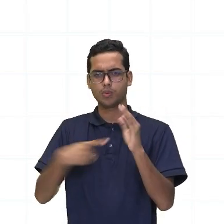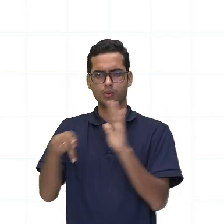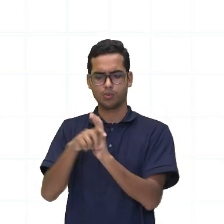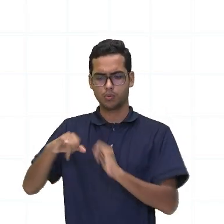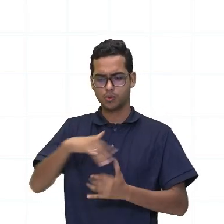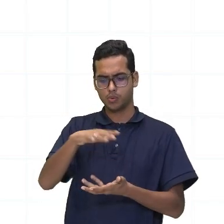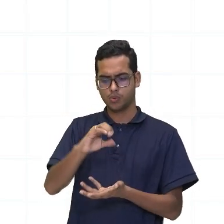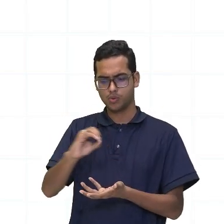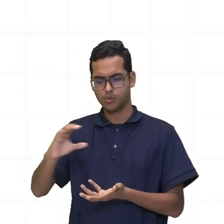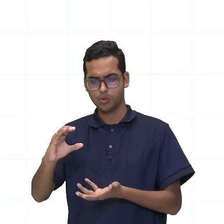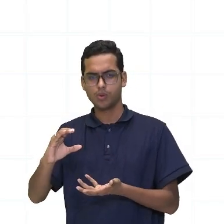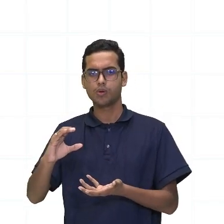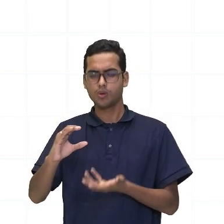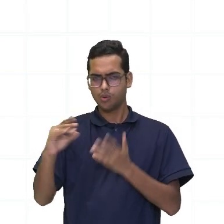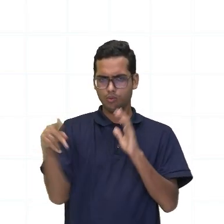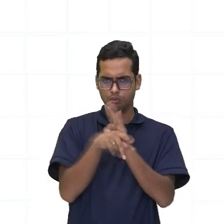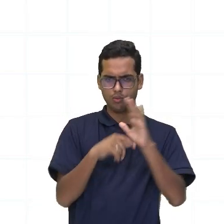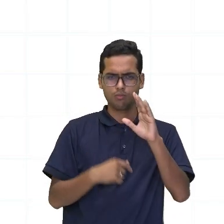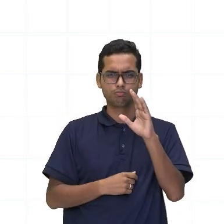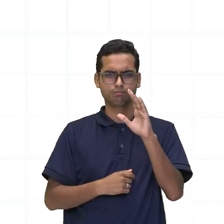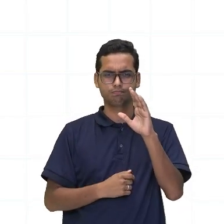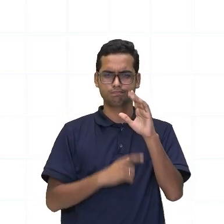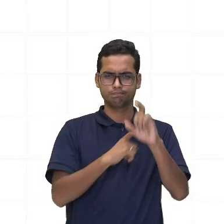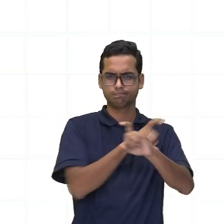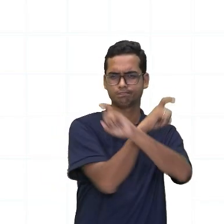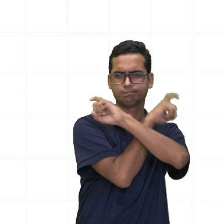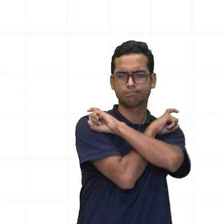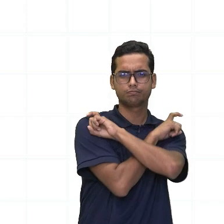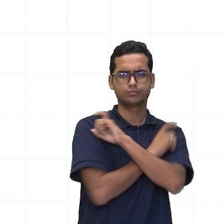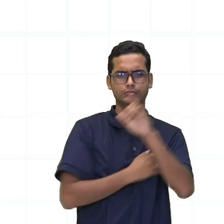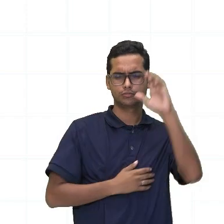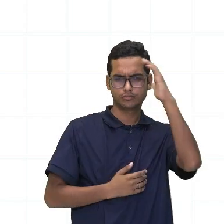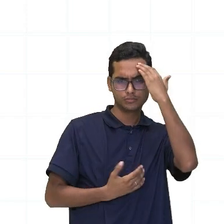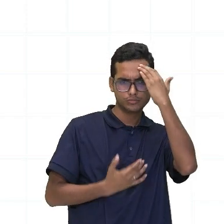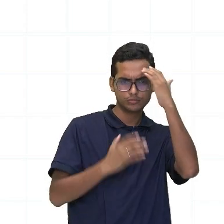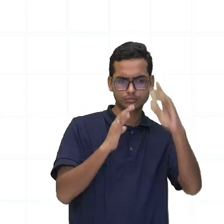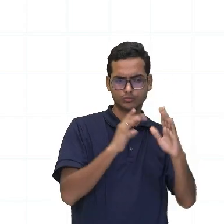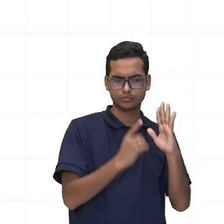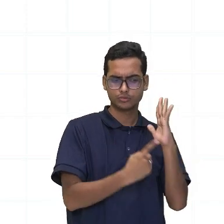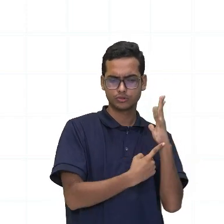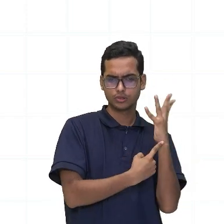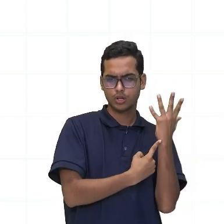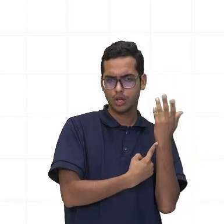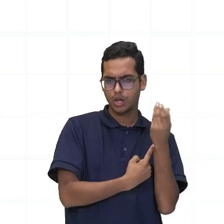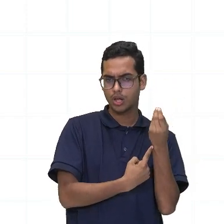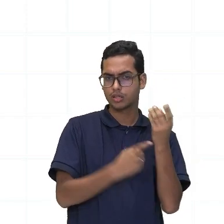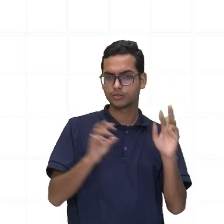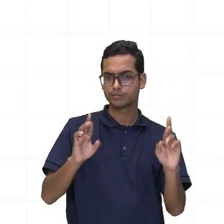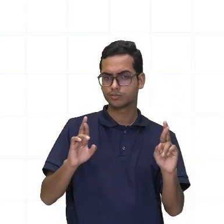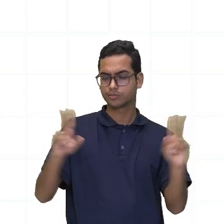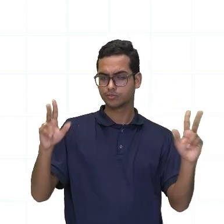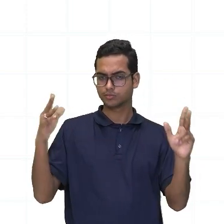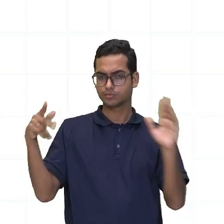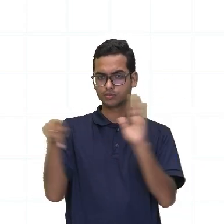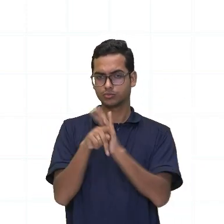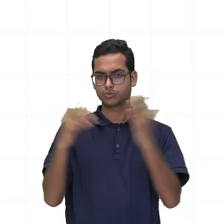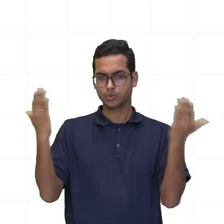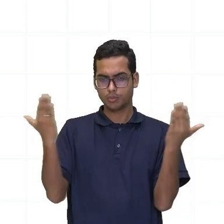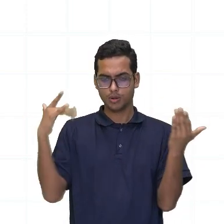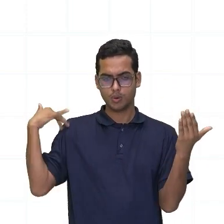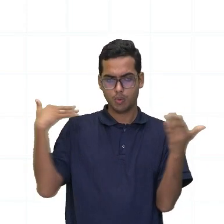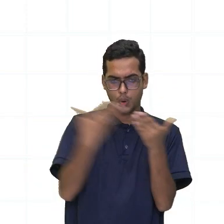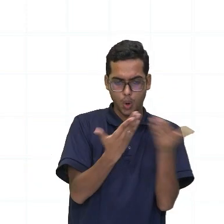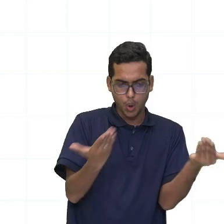aí, isso é muito importante. Eles não entendiam a arte como nós. na atualidade, tá? Suas